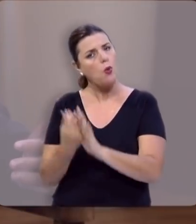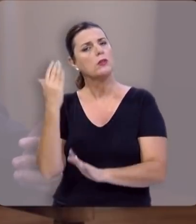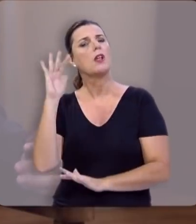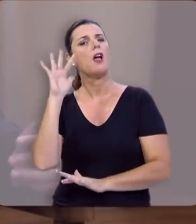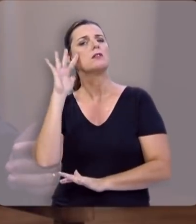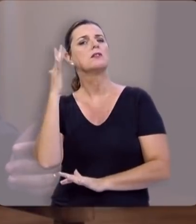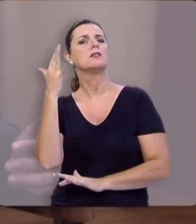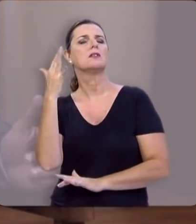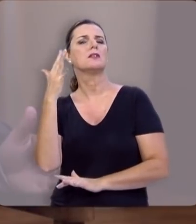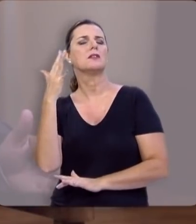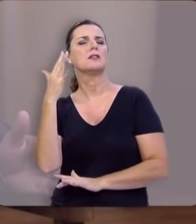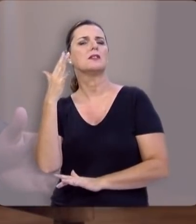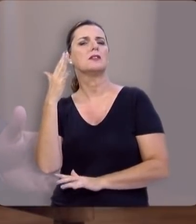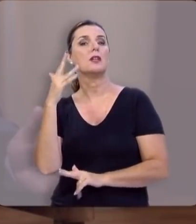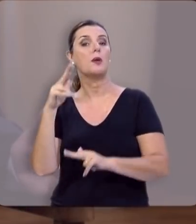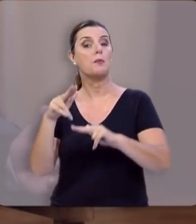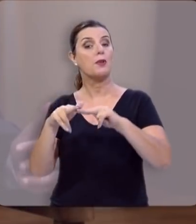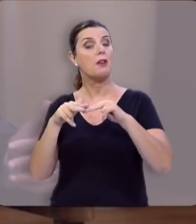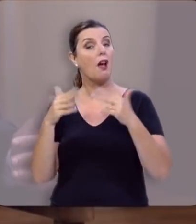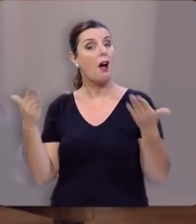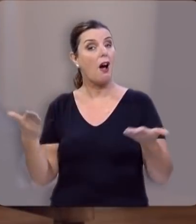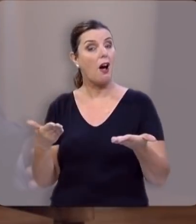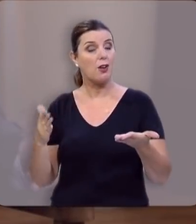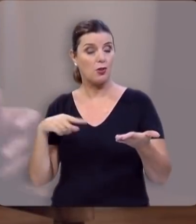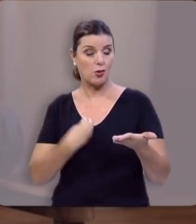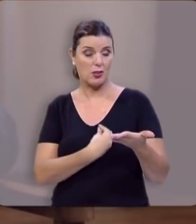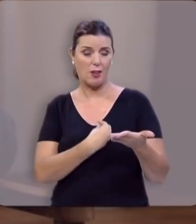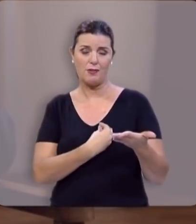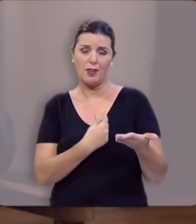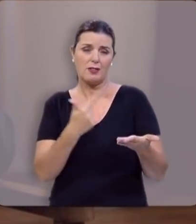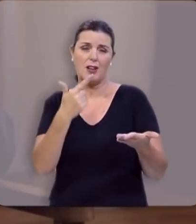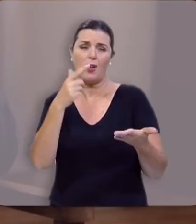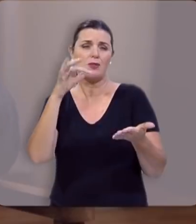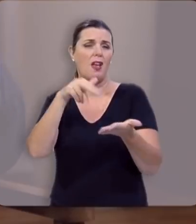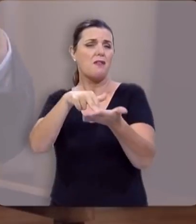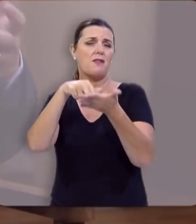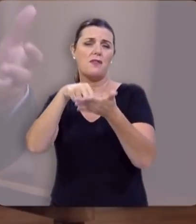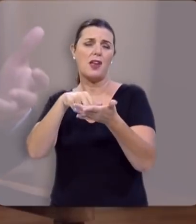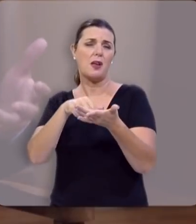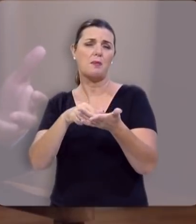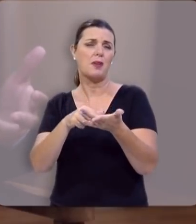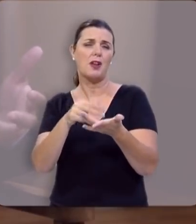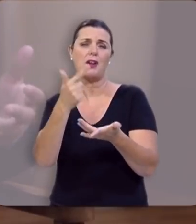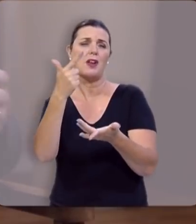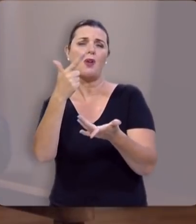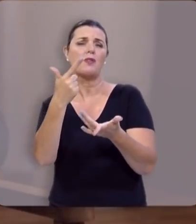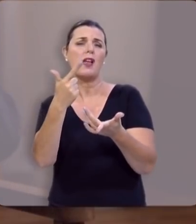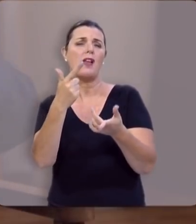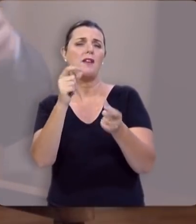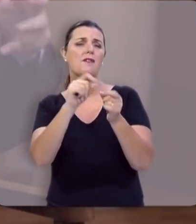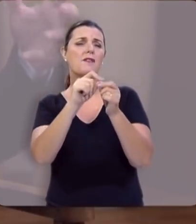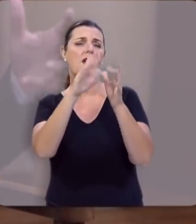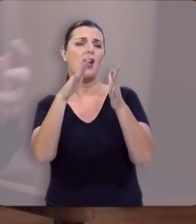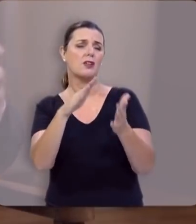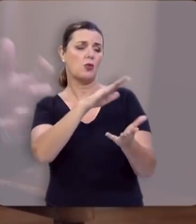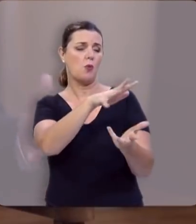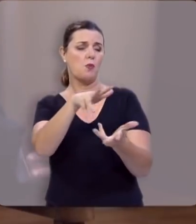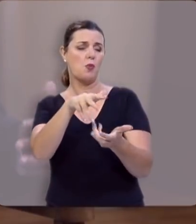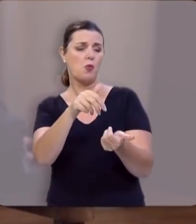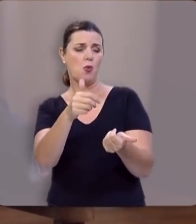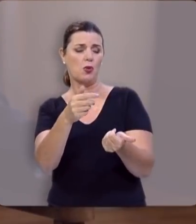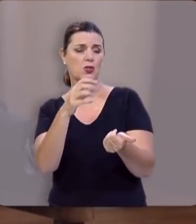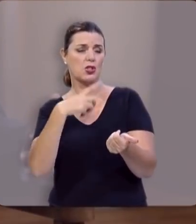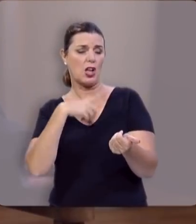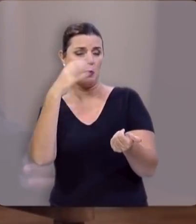vez que agora nós vivemos em um mundo instável, um mundo que não foi criado para ser dessa maneira, pois Deus o fez de